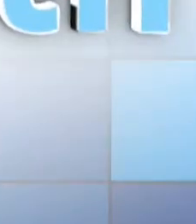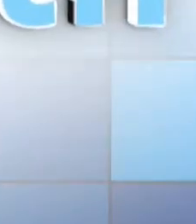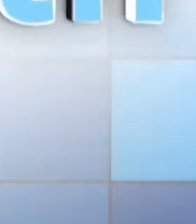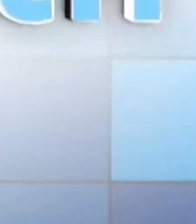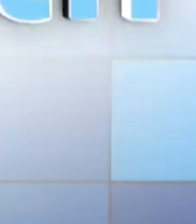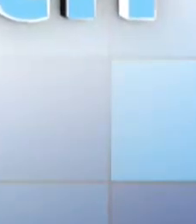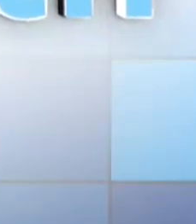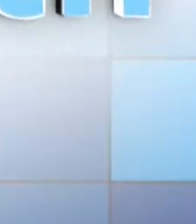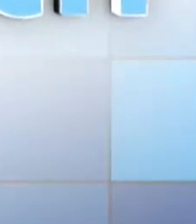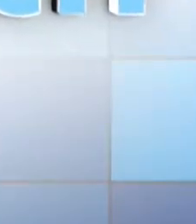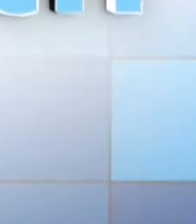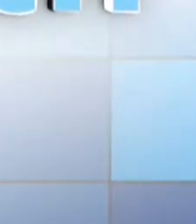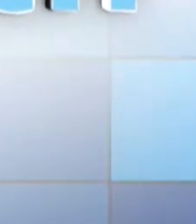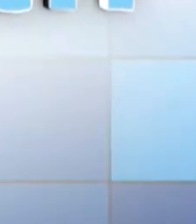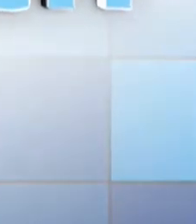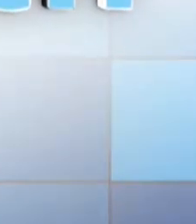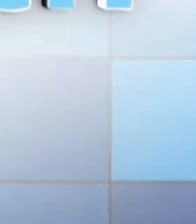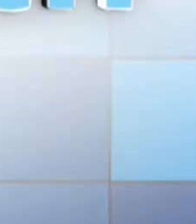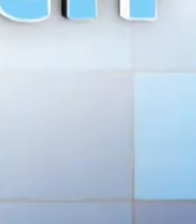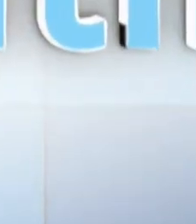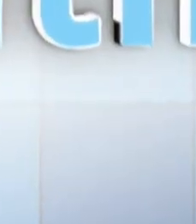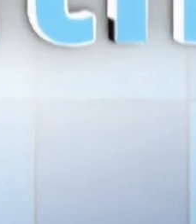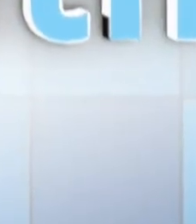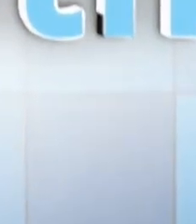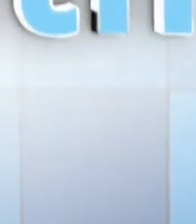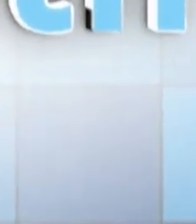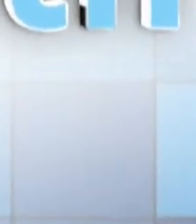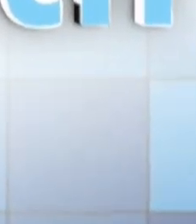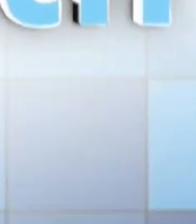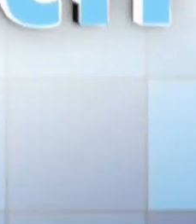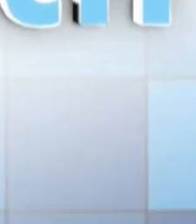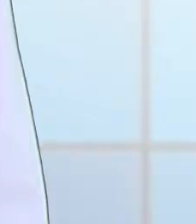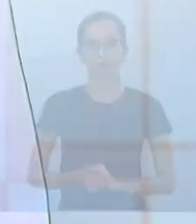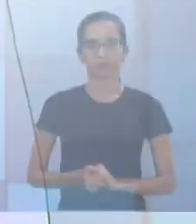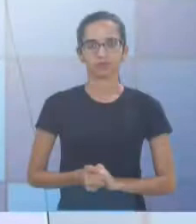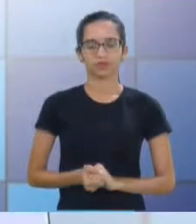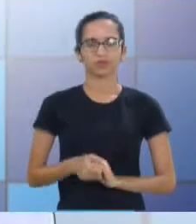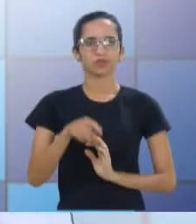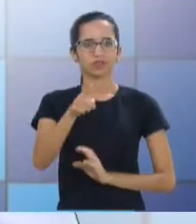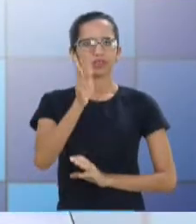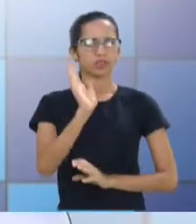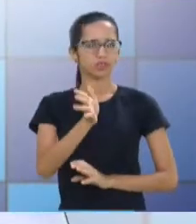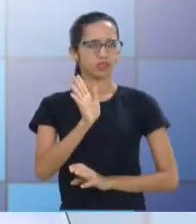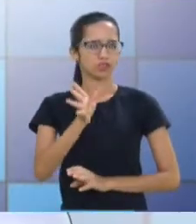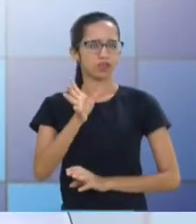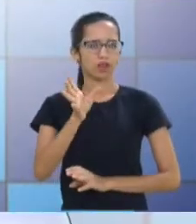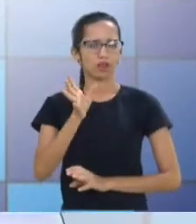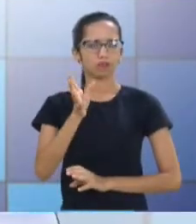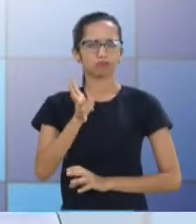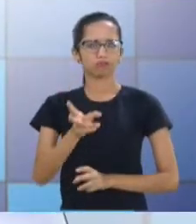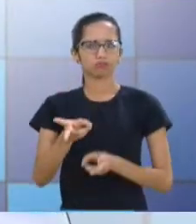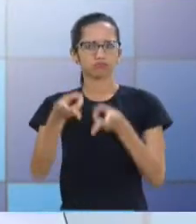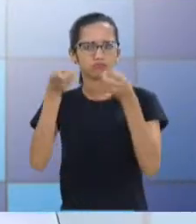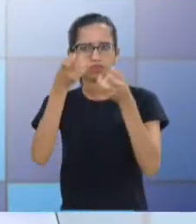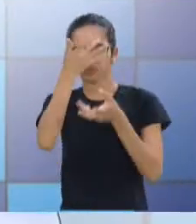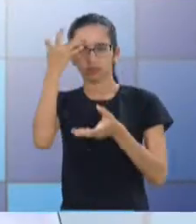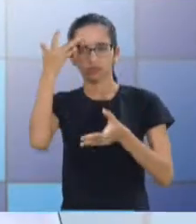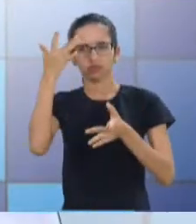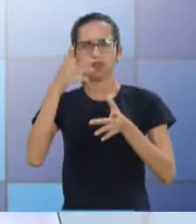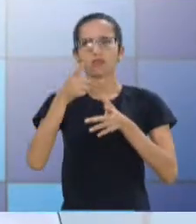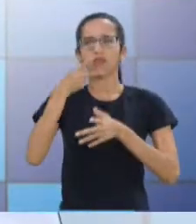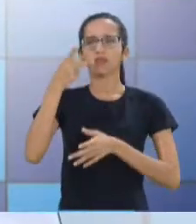ver ouvir sentir e você já ouviu falar sobre empreendedorismo